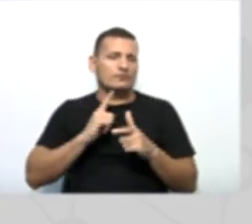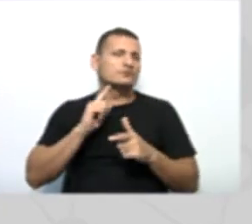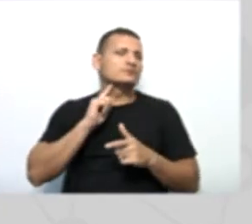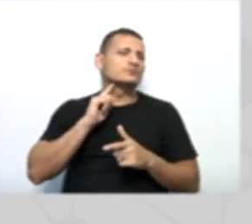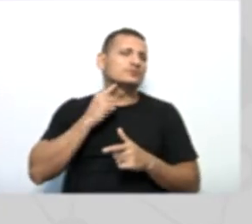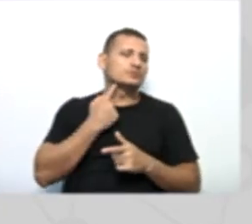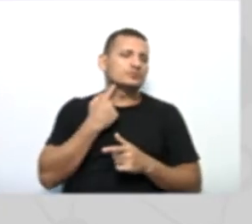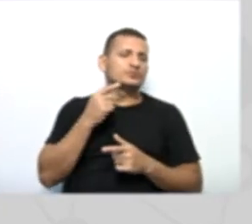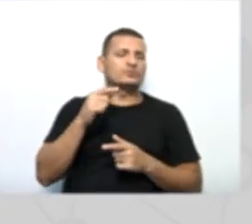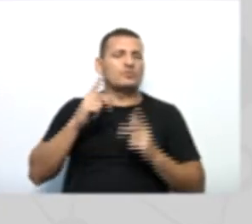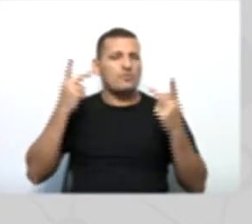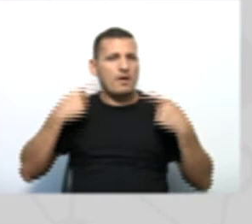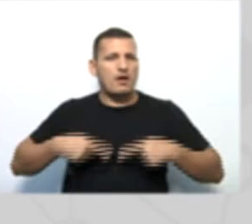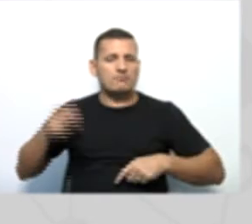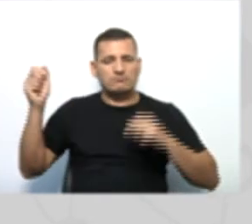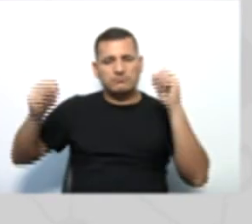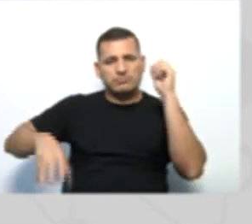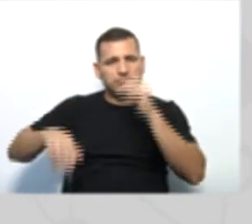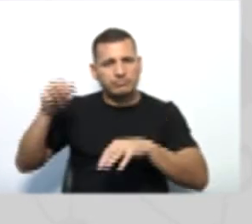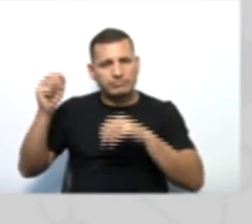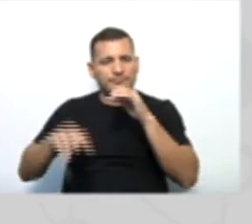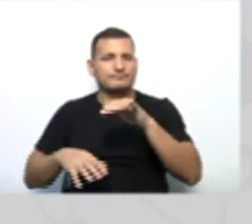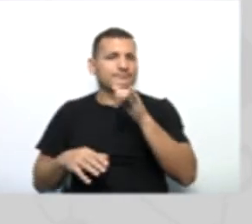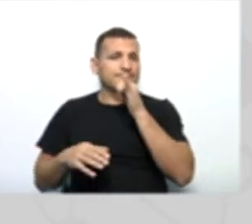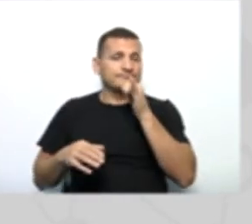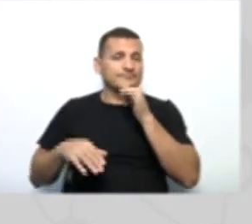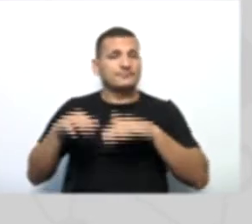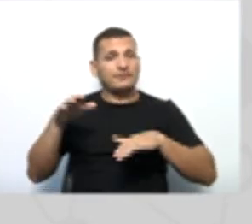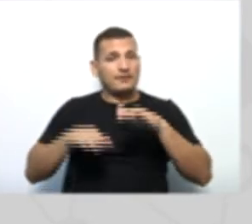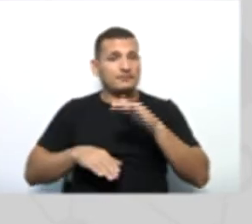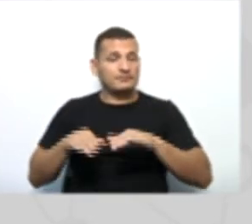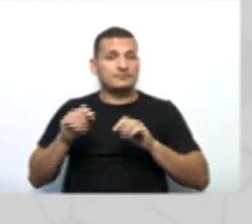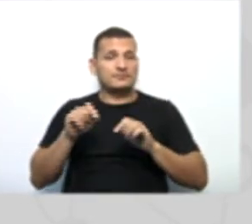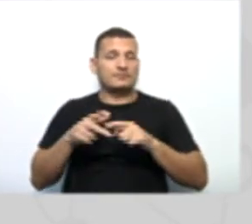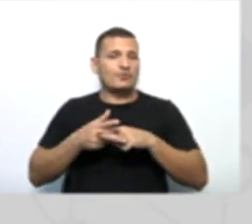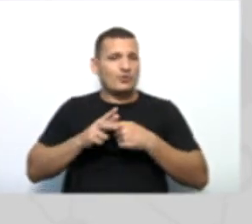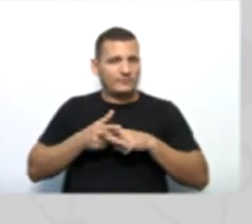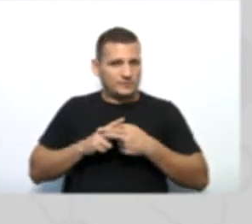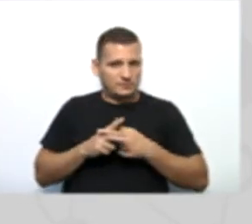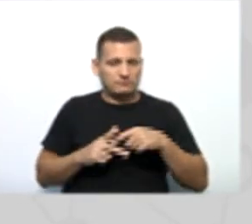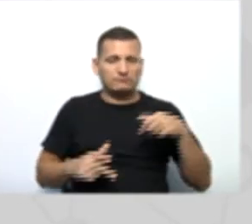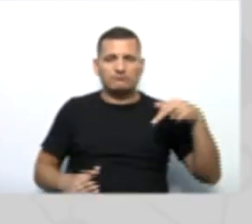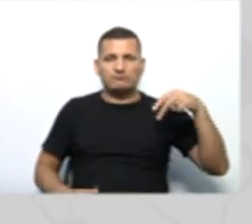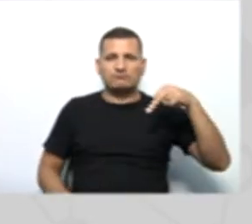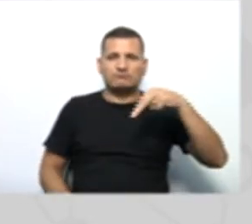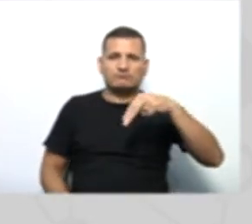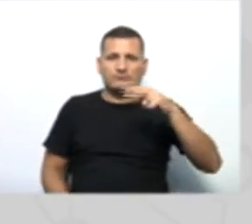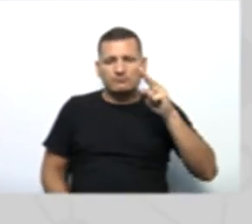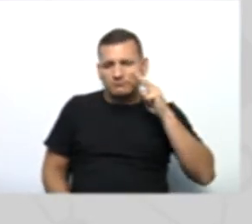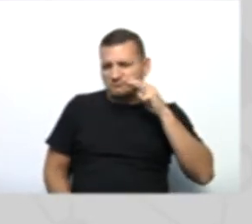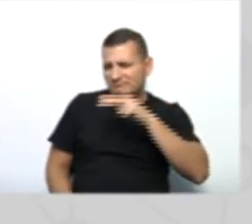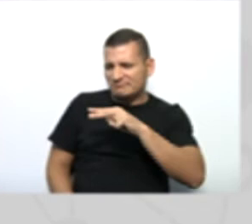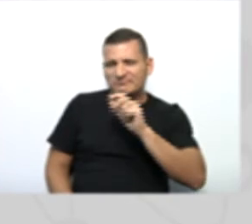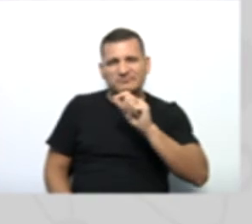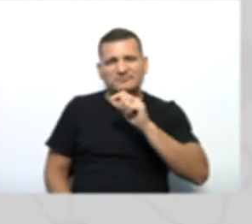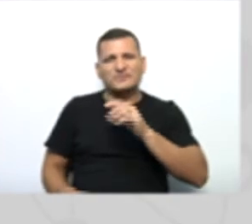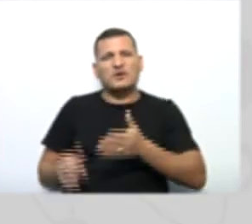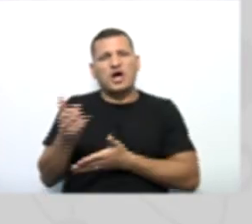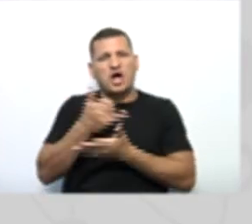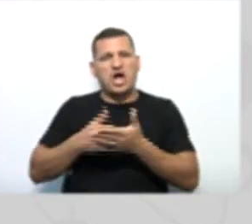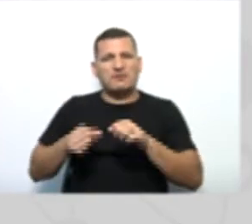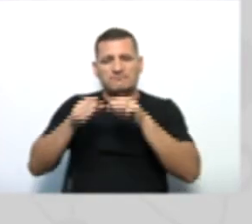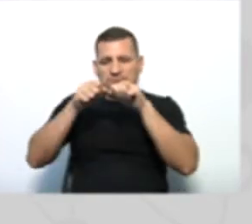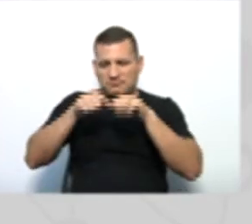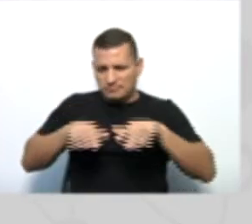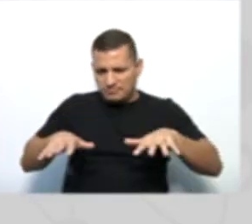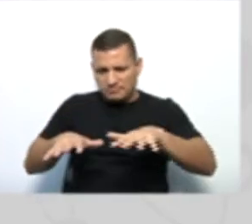pelo ser humano, como por exemplo, o solo. Às vezes a gente passa na frente de uma mecânica, de uma oficina, aí tá lá o óleo correndo pela frente da oficina,